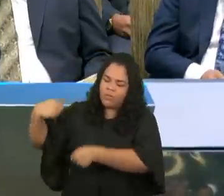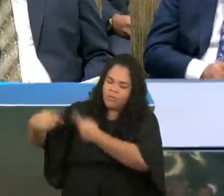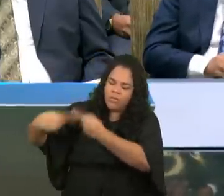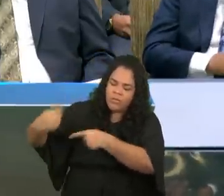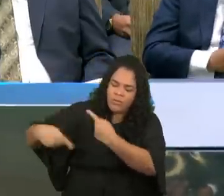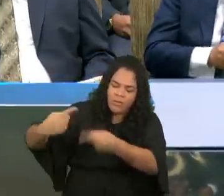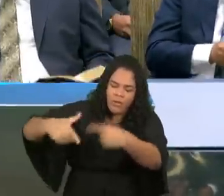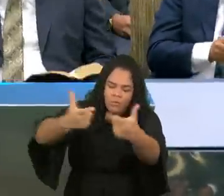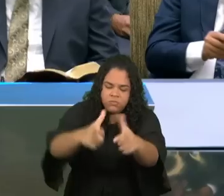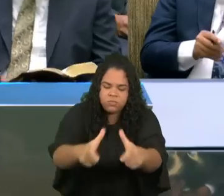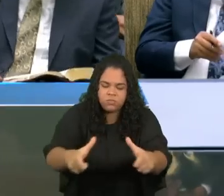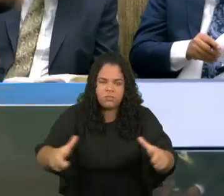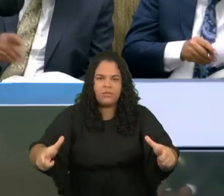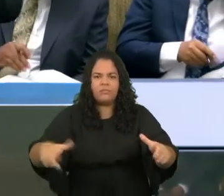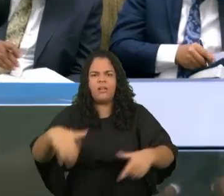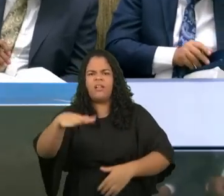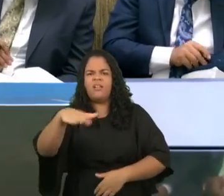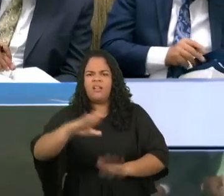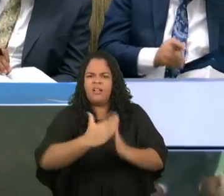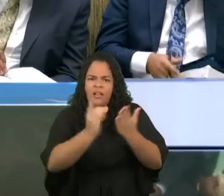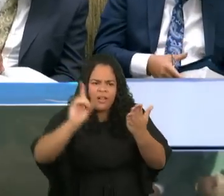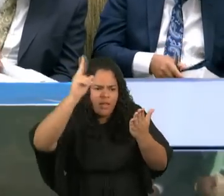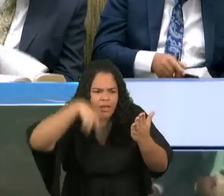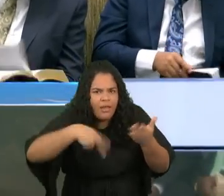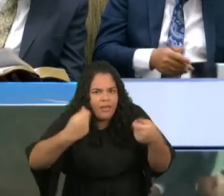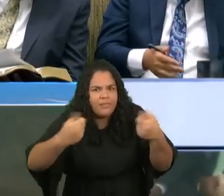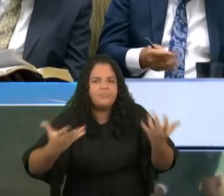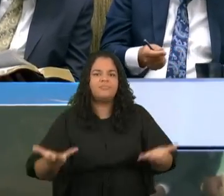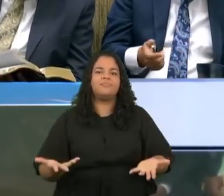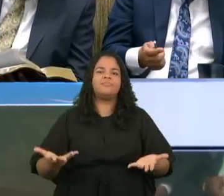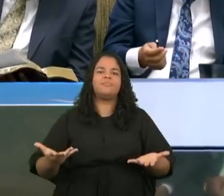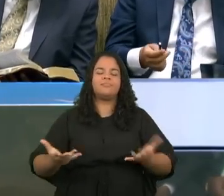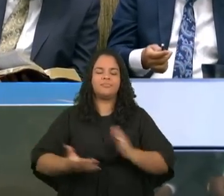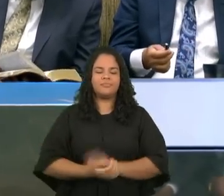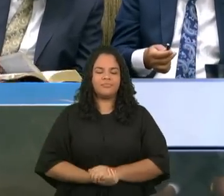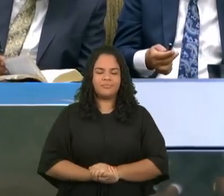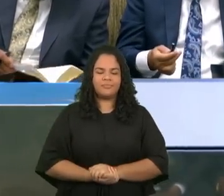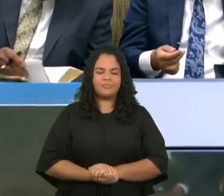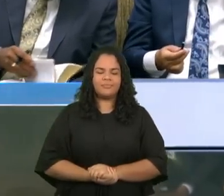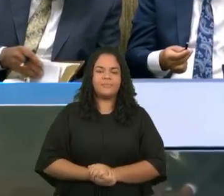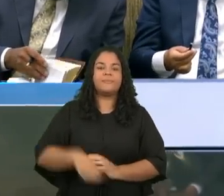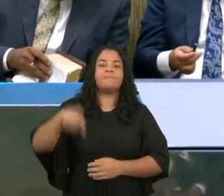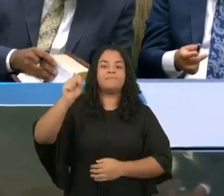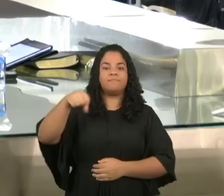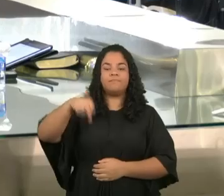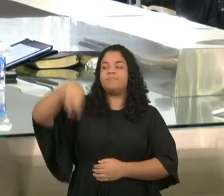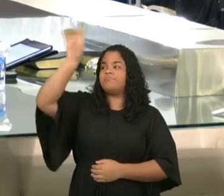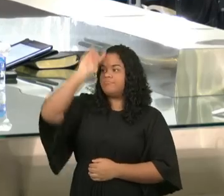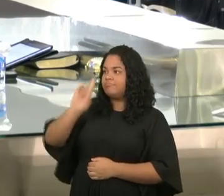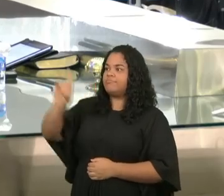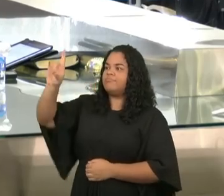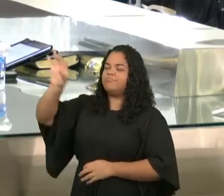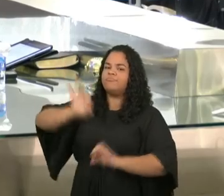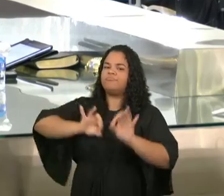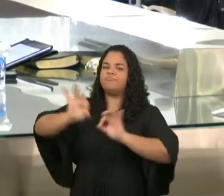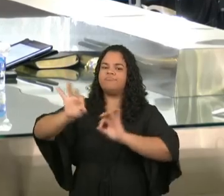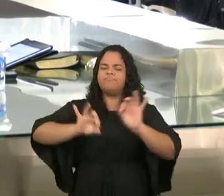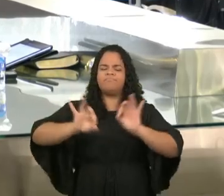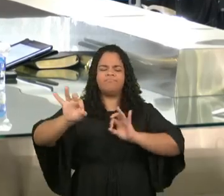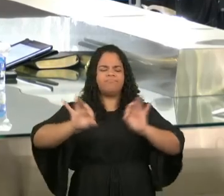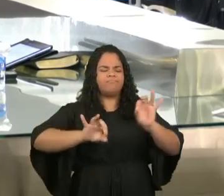leia aí, não está lendo a Bíblia não? Leia. Diz aí, Deus assim procedeu, presta atenção.